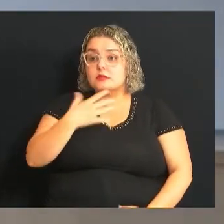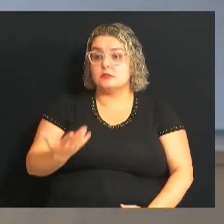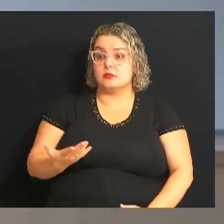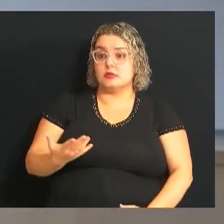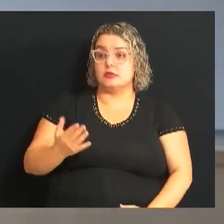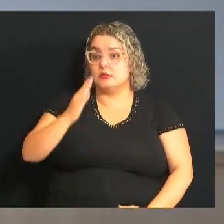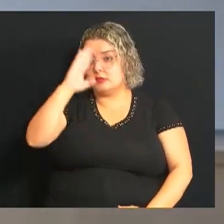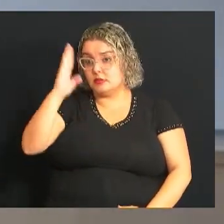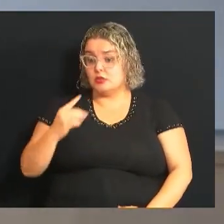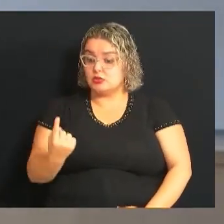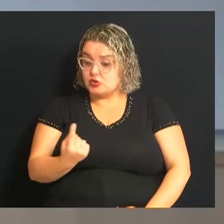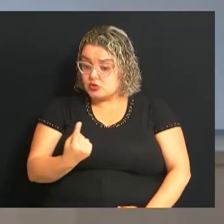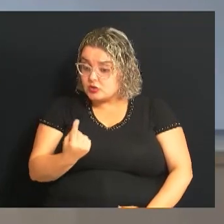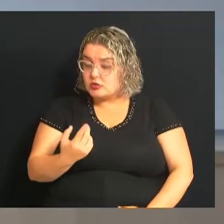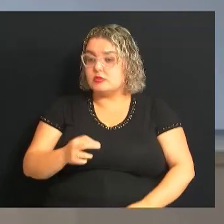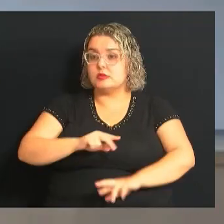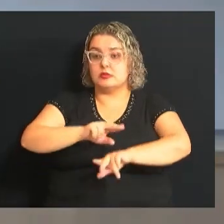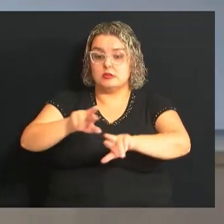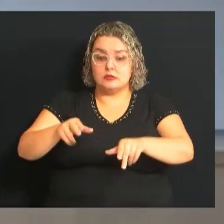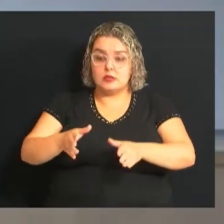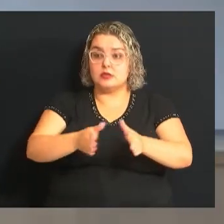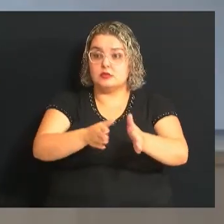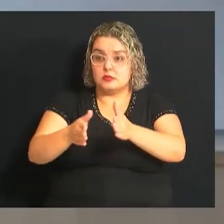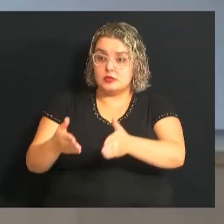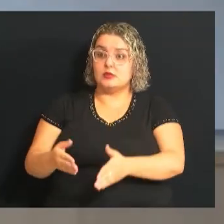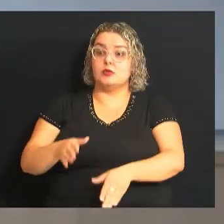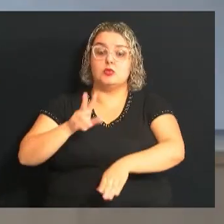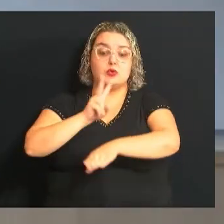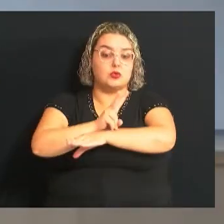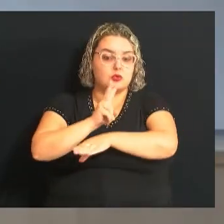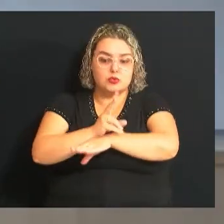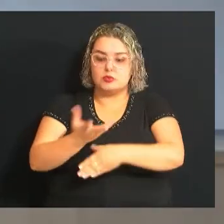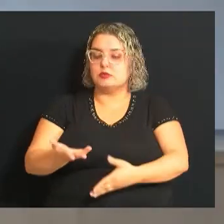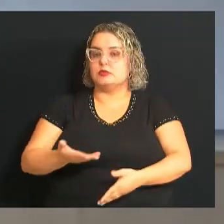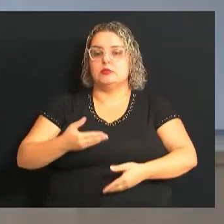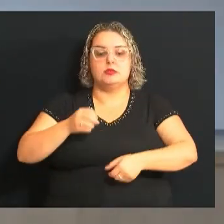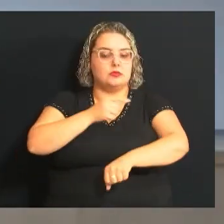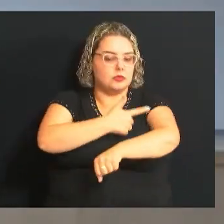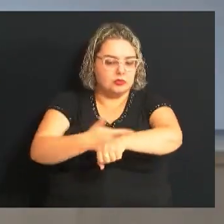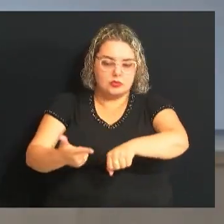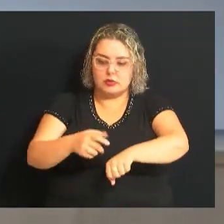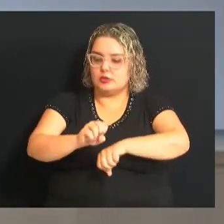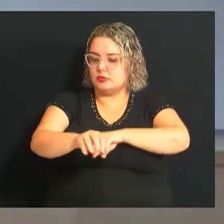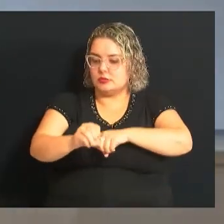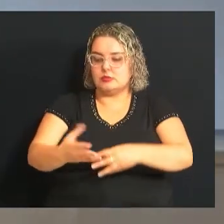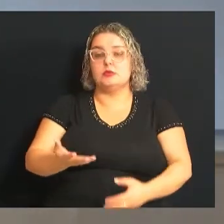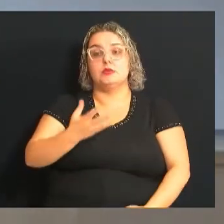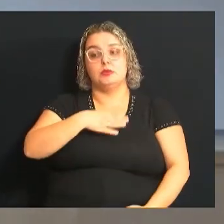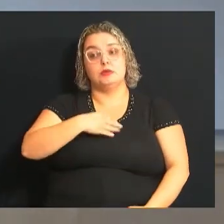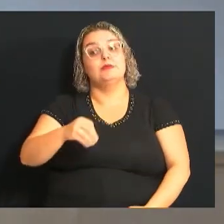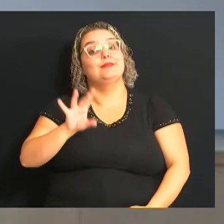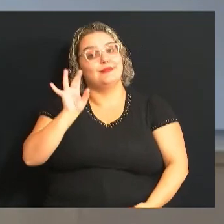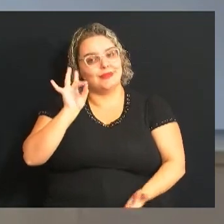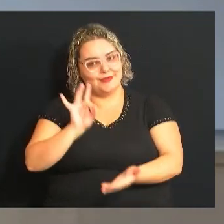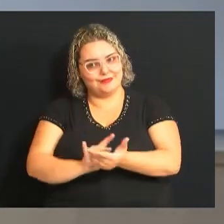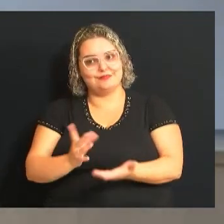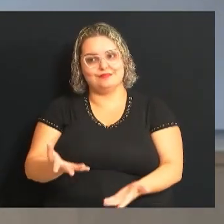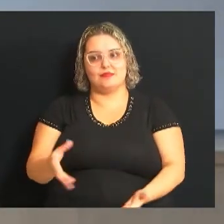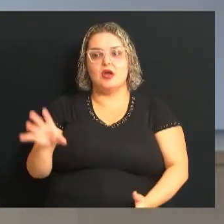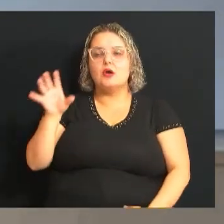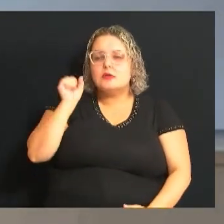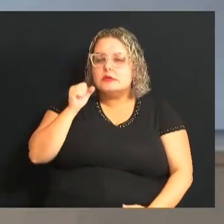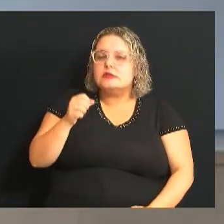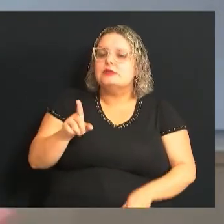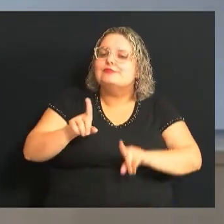muitas situações, cuidando dos seus filhos, e é uma realidade, sem dúvida que é uma realidade isso, eu escuto um pedido de parceria, que